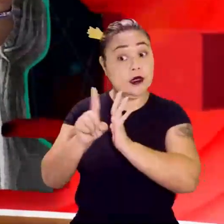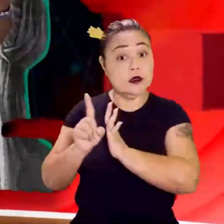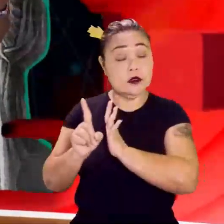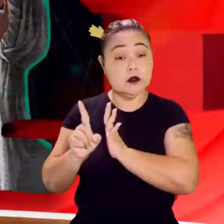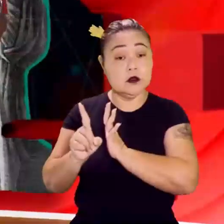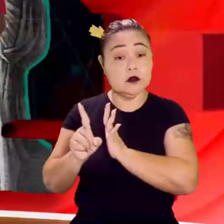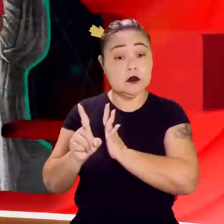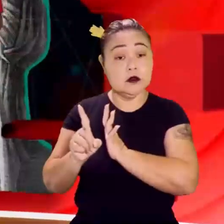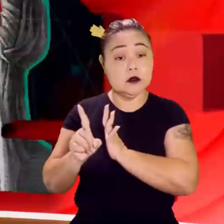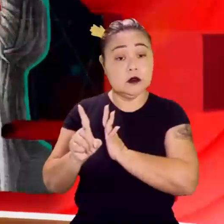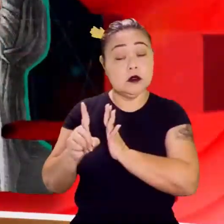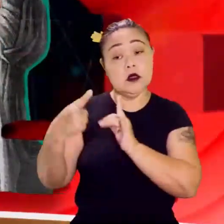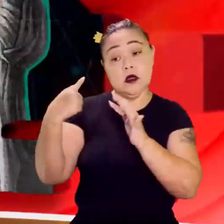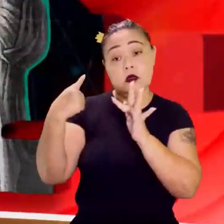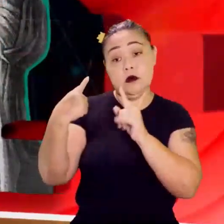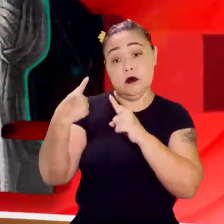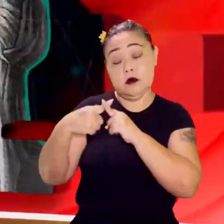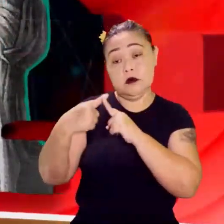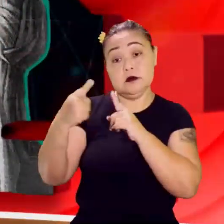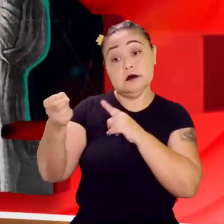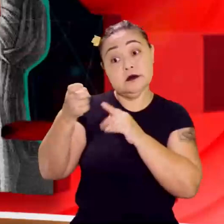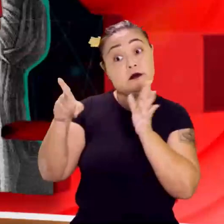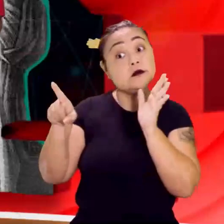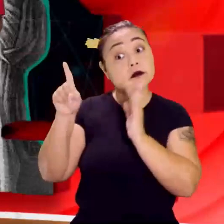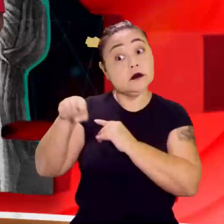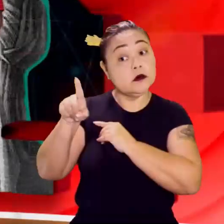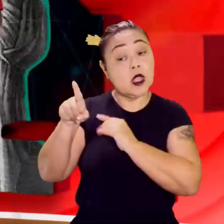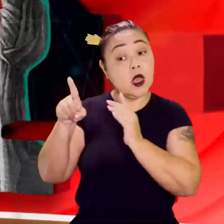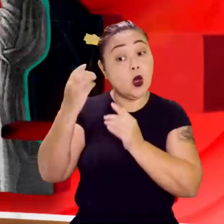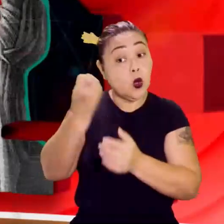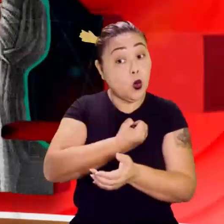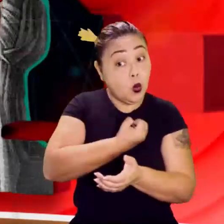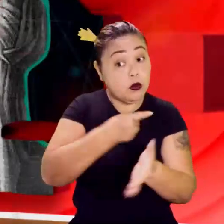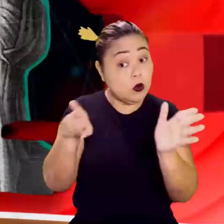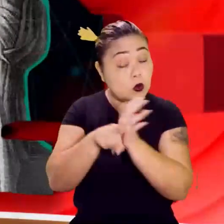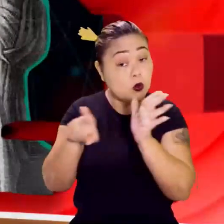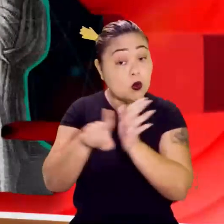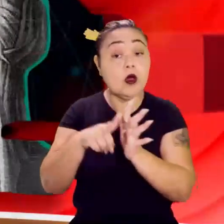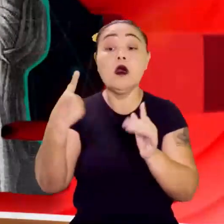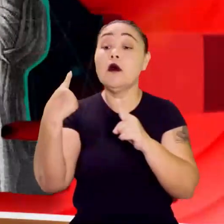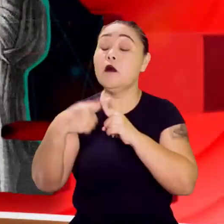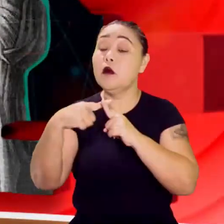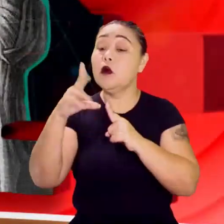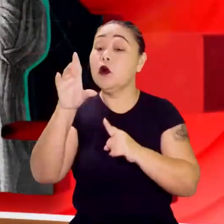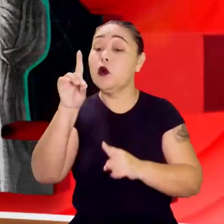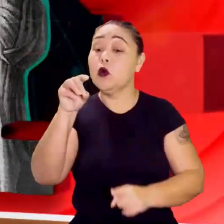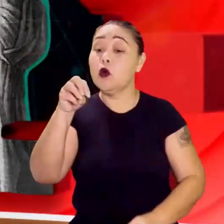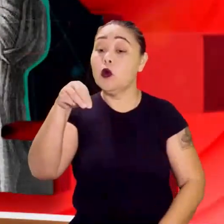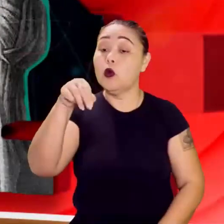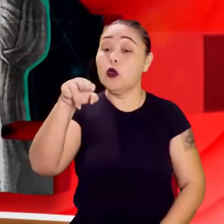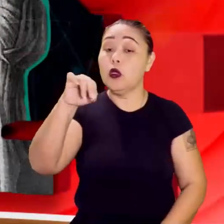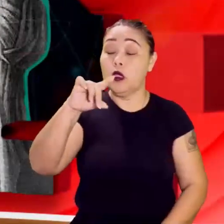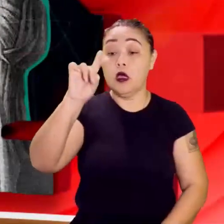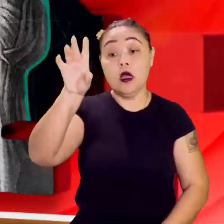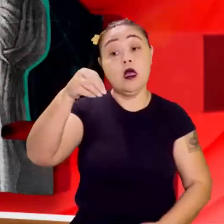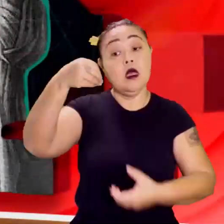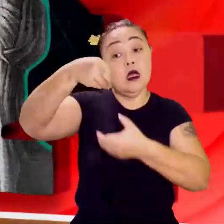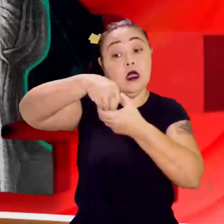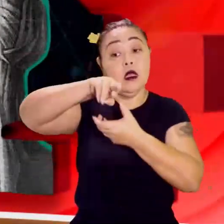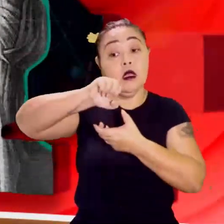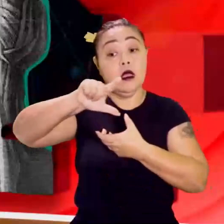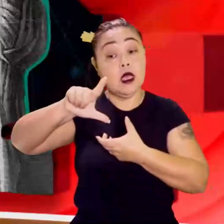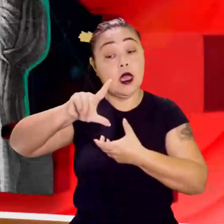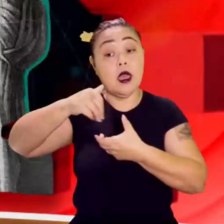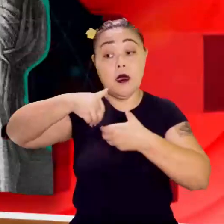negativo. Porque não vai ter valores de x negativo. Não. Porque o domínio disse que o domínio é dos